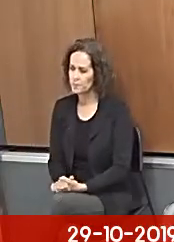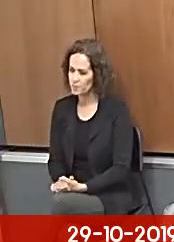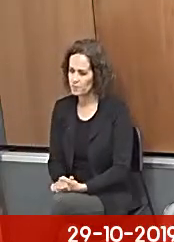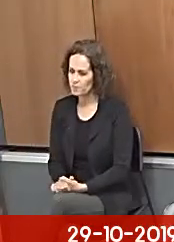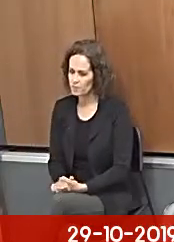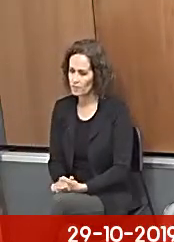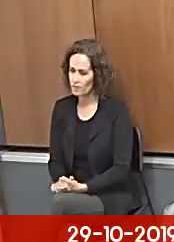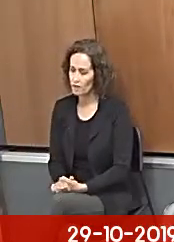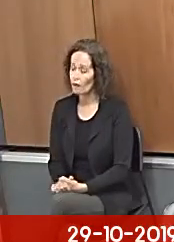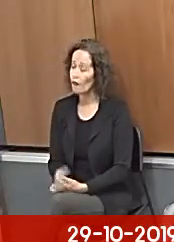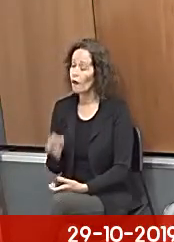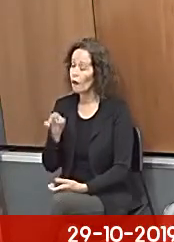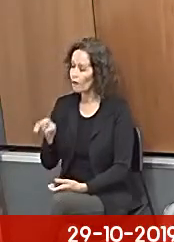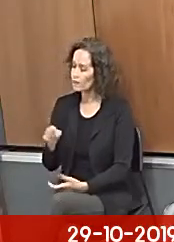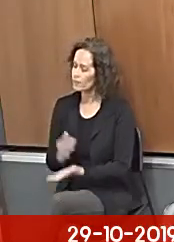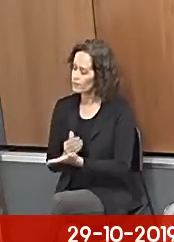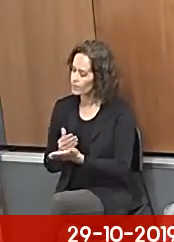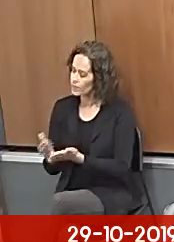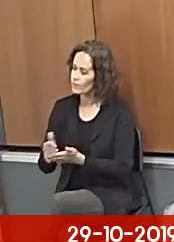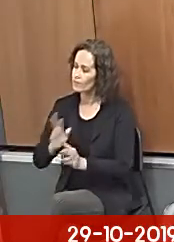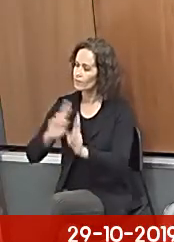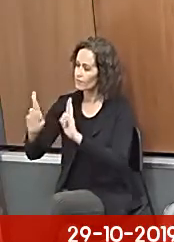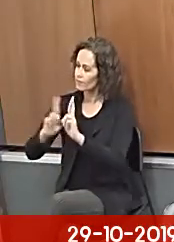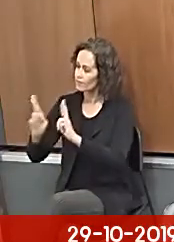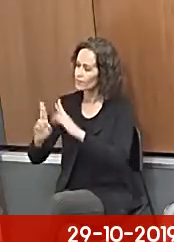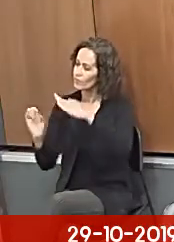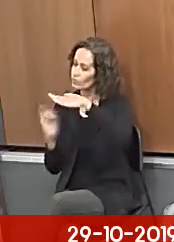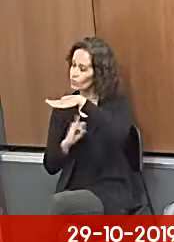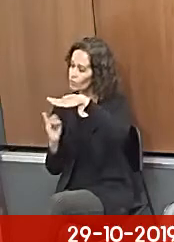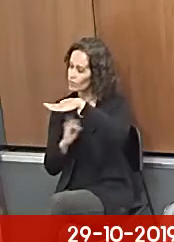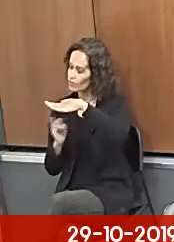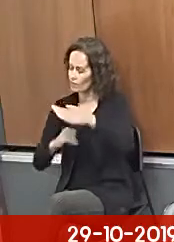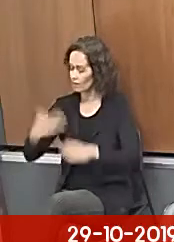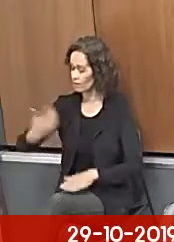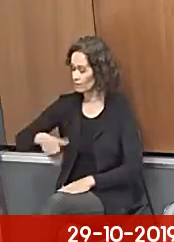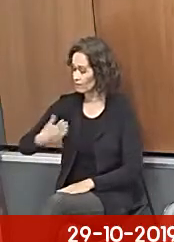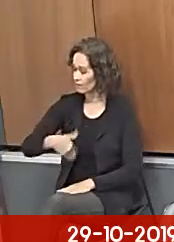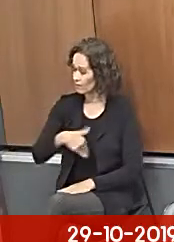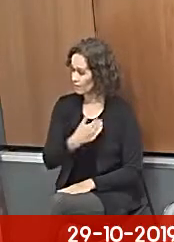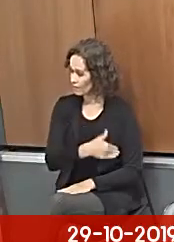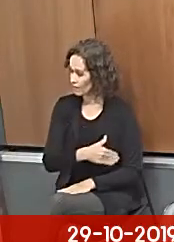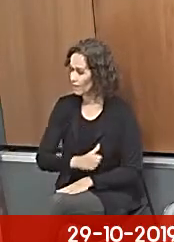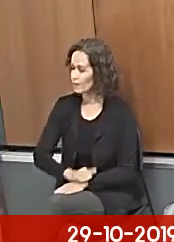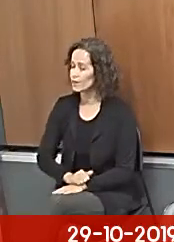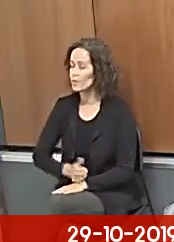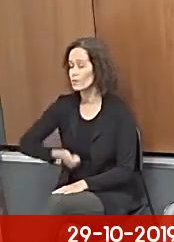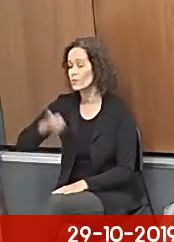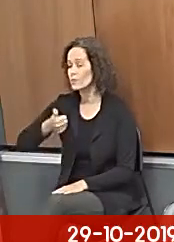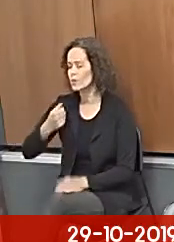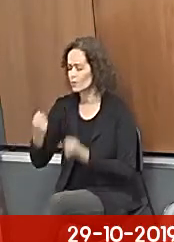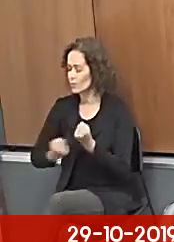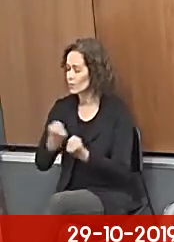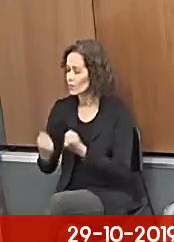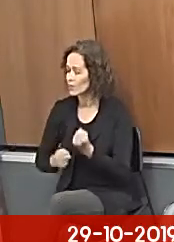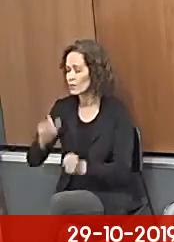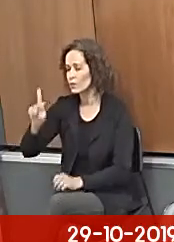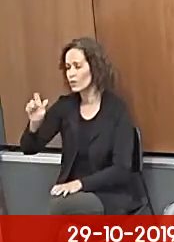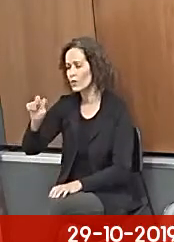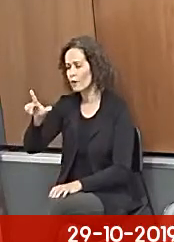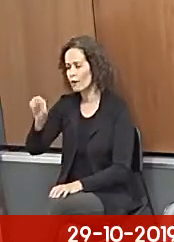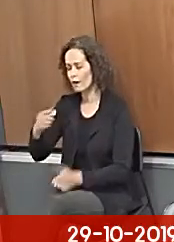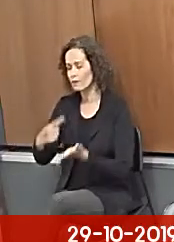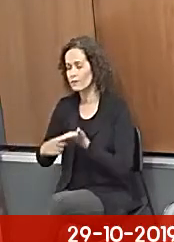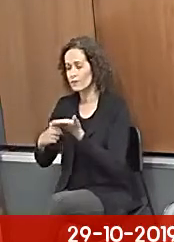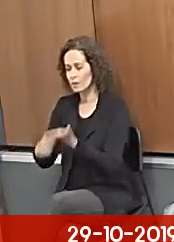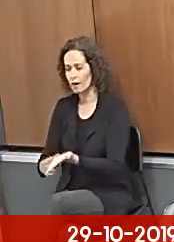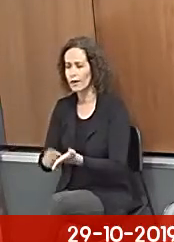Ali começou um pouco do nosso relacionamento com a instituição do Clube Atlético Mineiro, que foi na primeira corrida do Galo que a gente foi convidado. Ali no